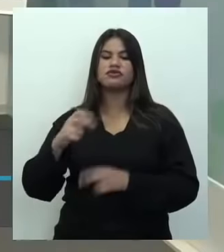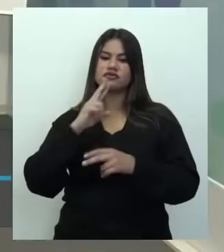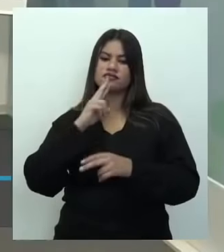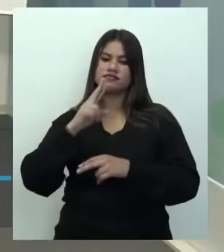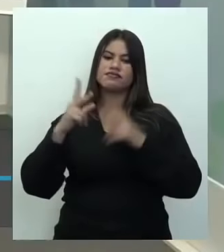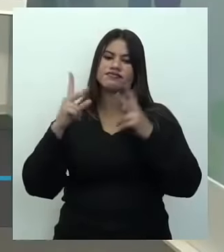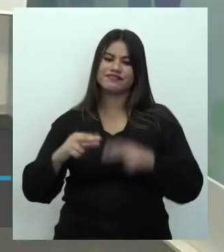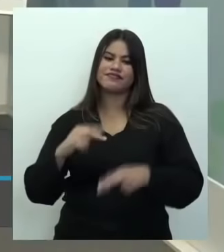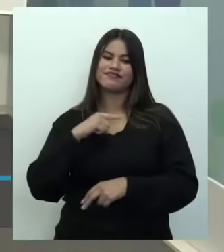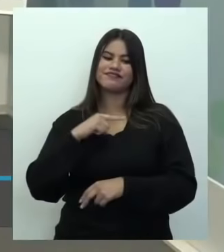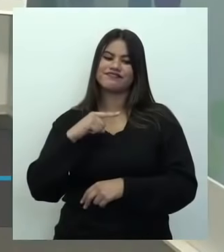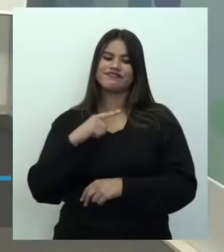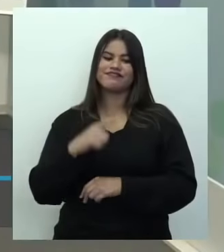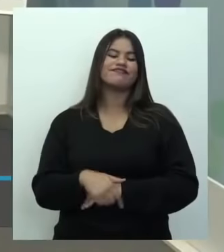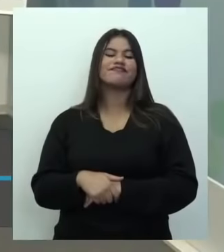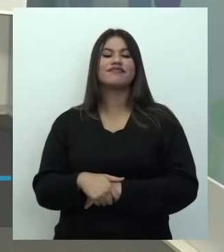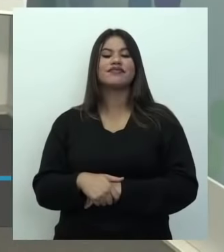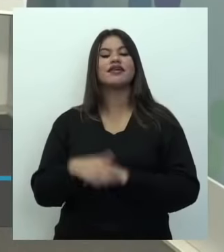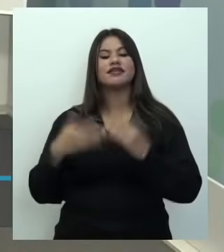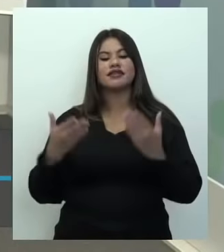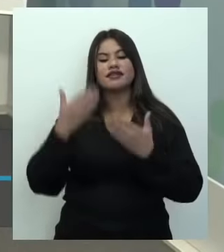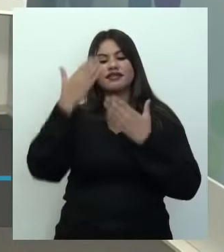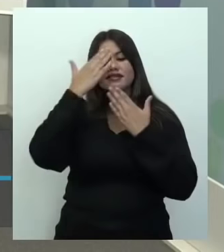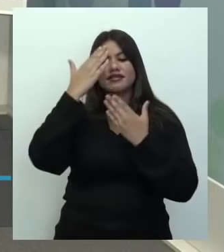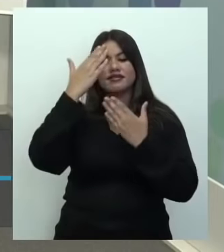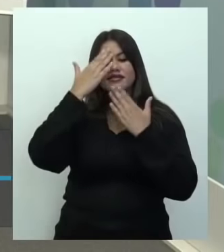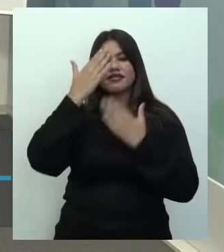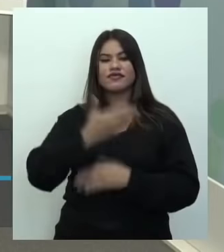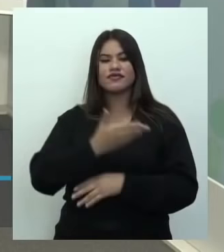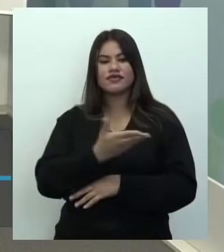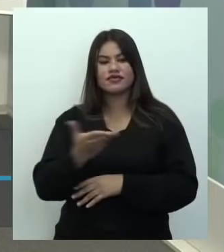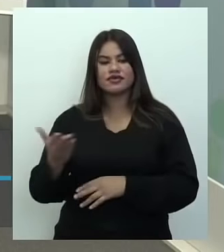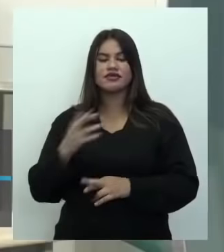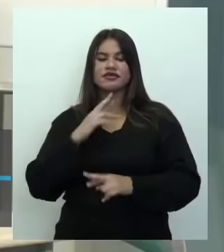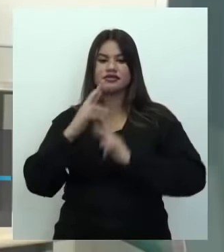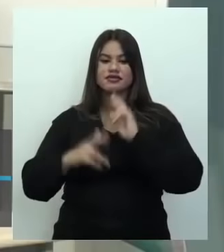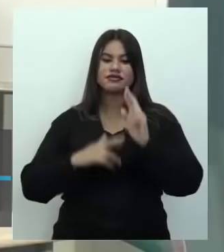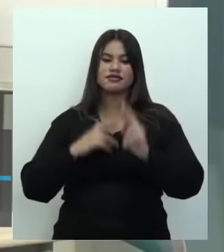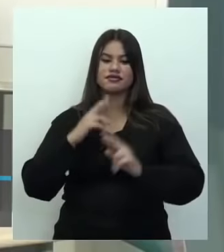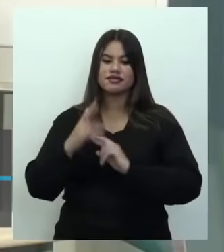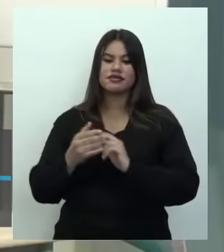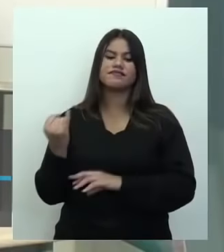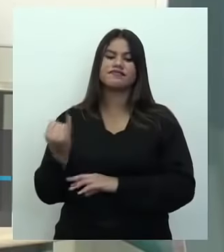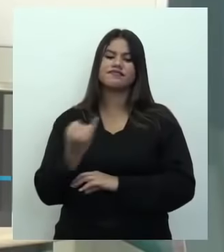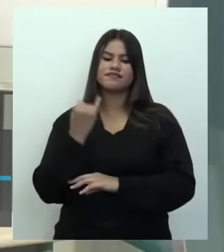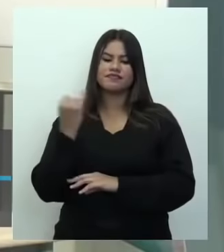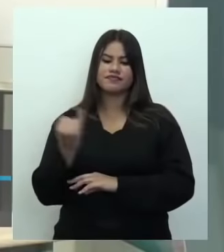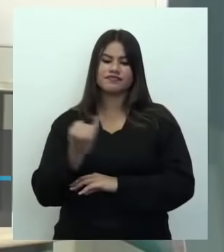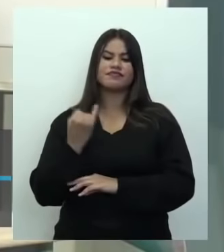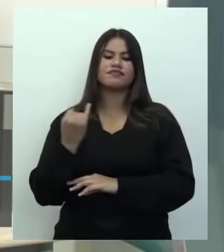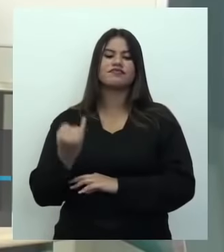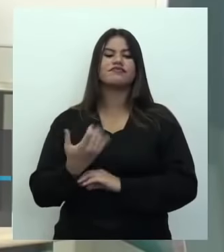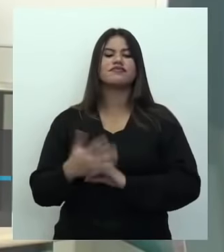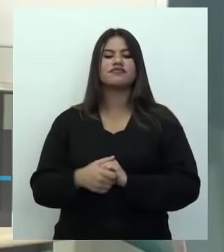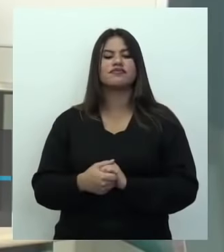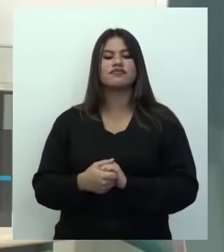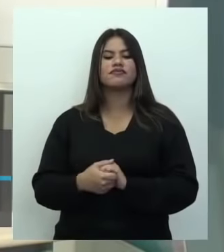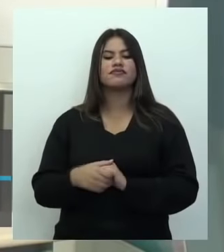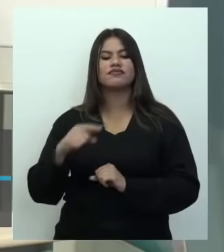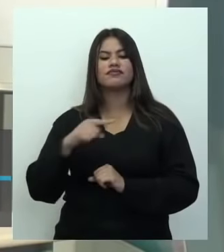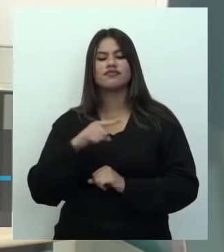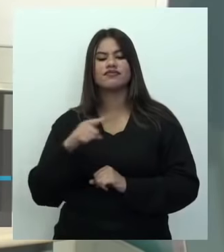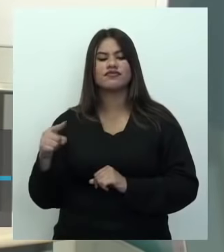Muito bem. Então, eu gostaria de agradecer aí, né, a participação de todos os alunos. É muito importante esse momento, né, onde vocês